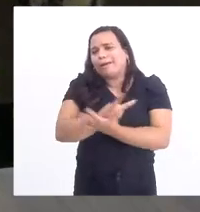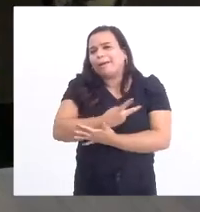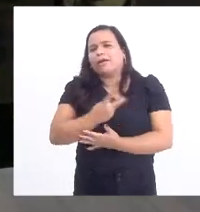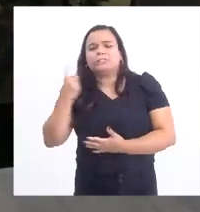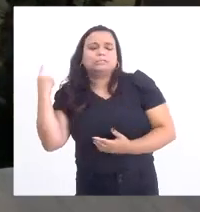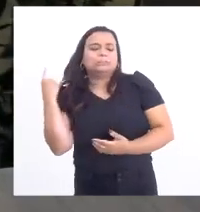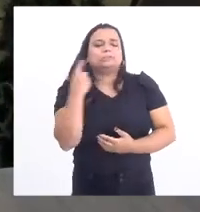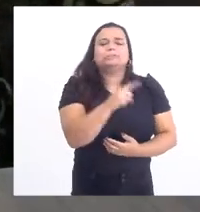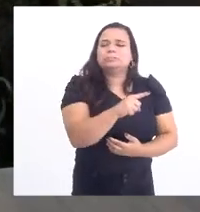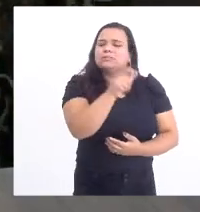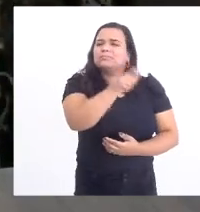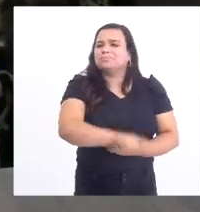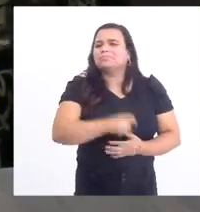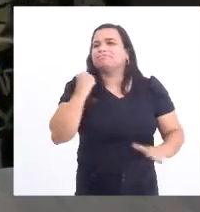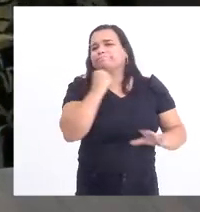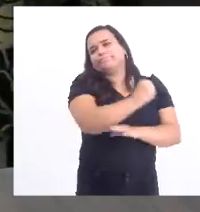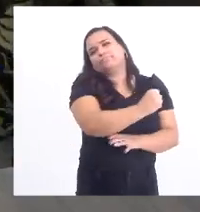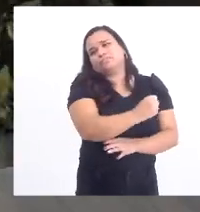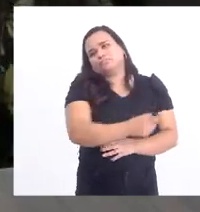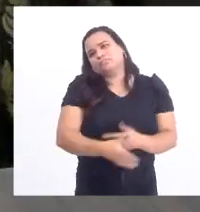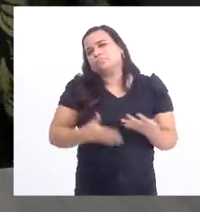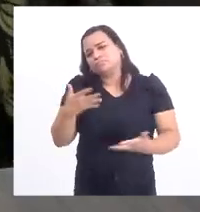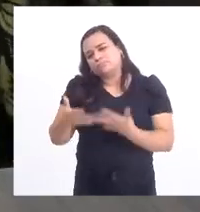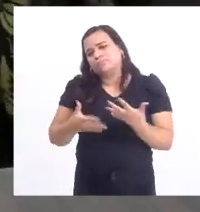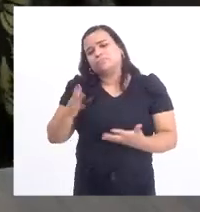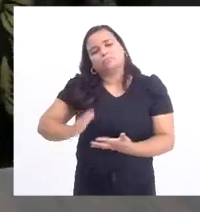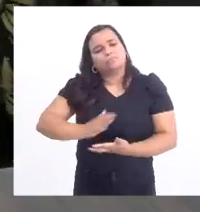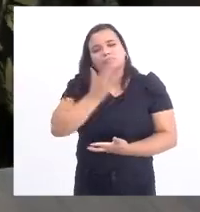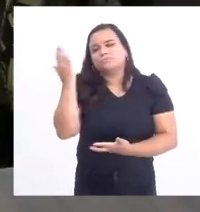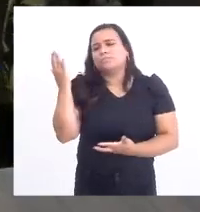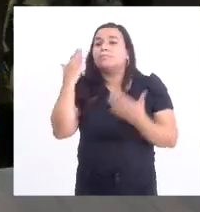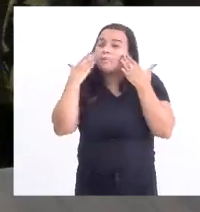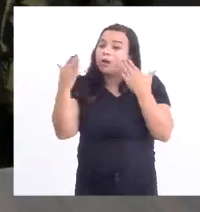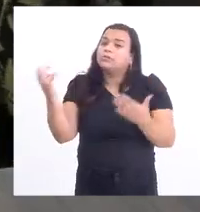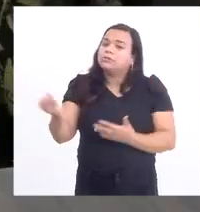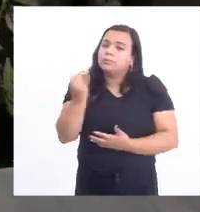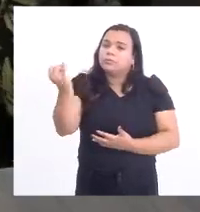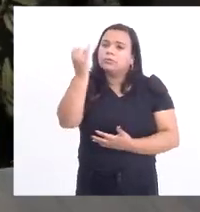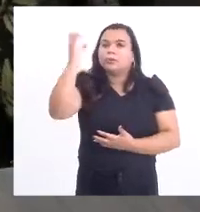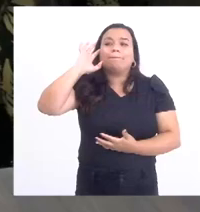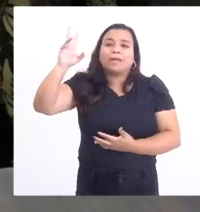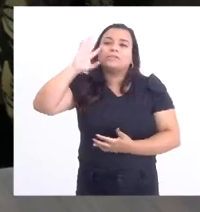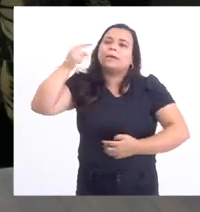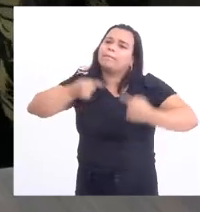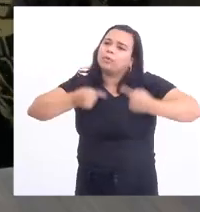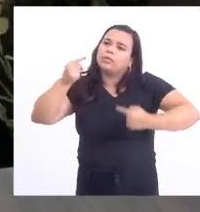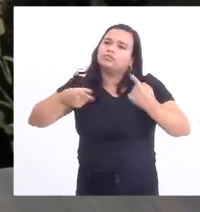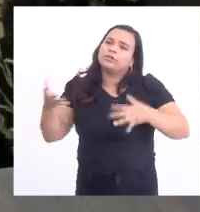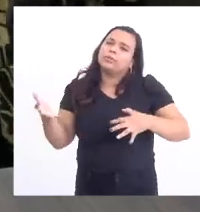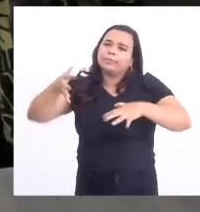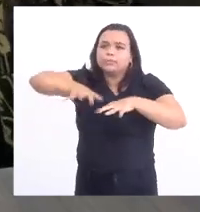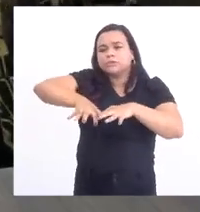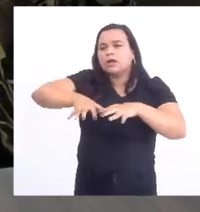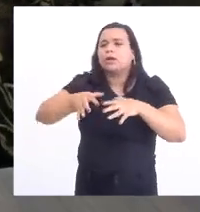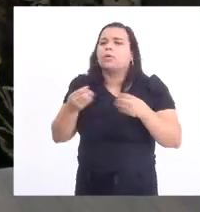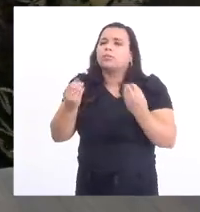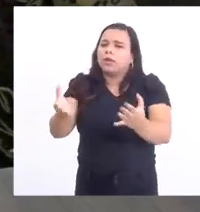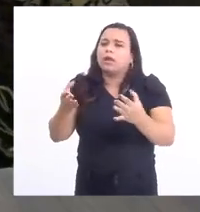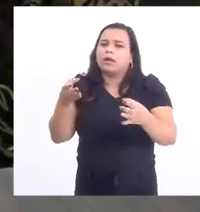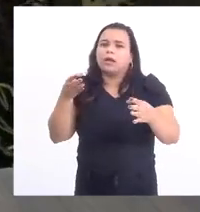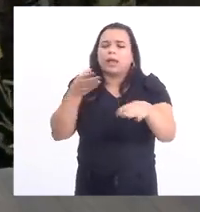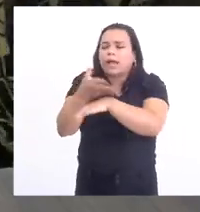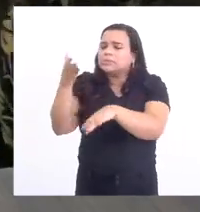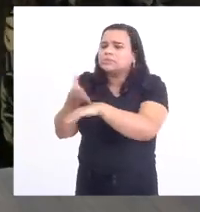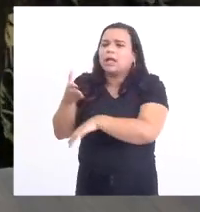de uma forma absolutamente bárbara. Mostra a importância da gente pensar uma política de inclusão, de acesso a direitos, estudo,